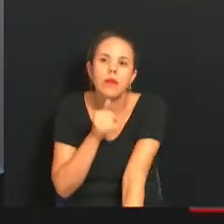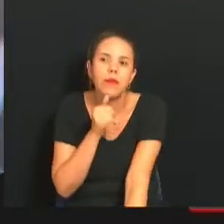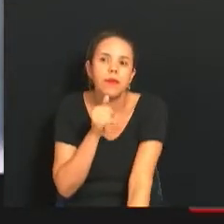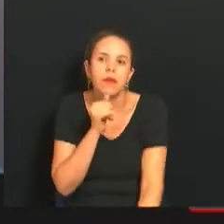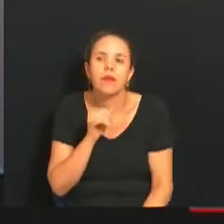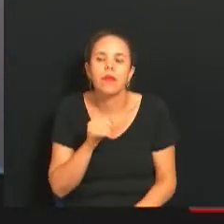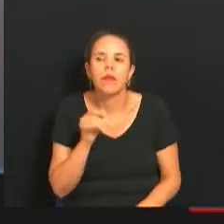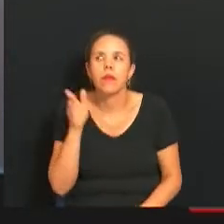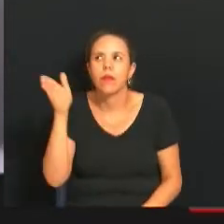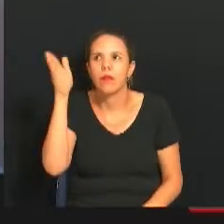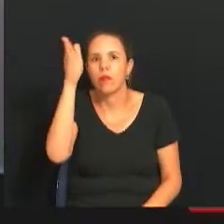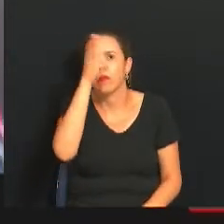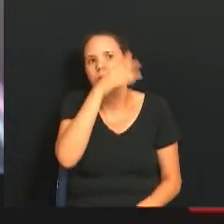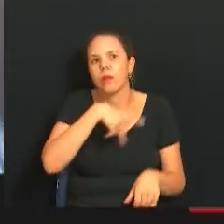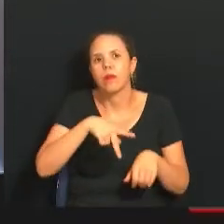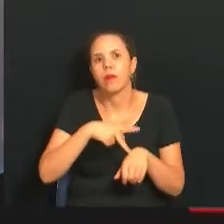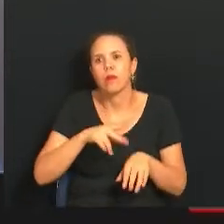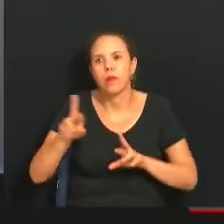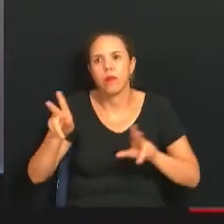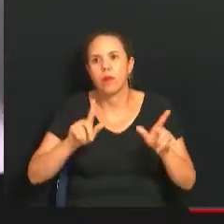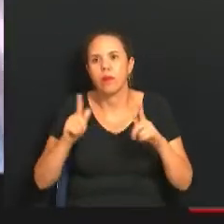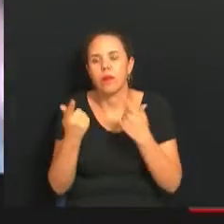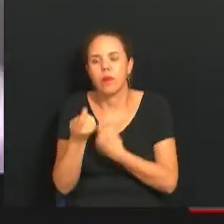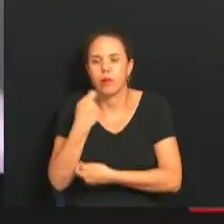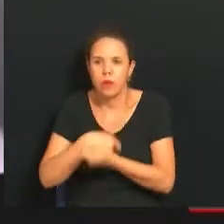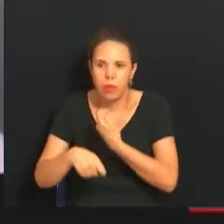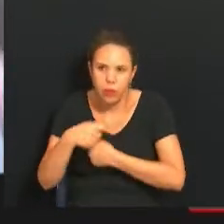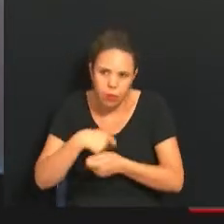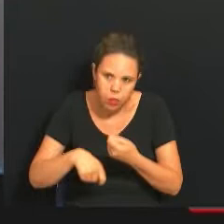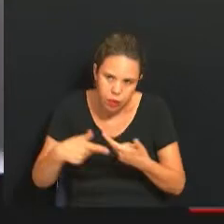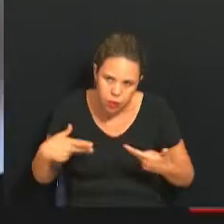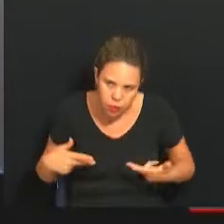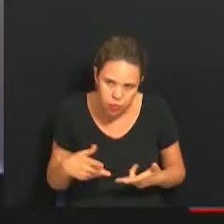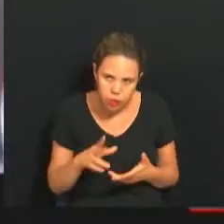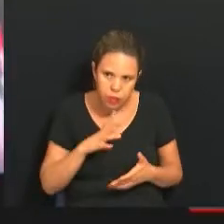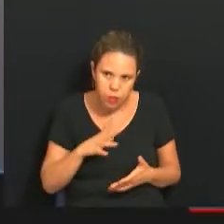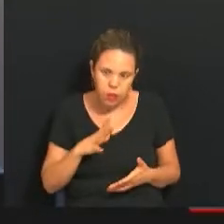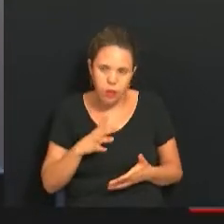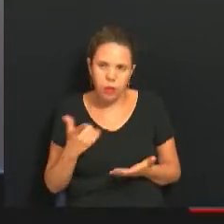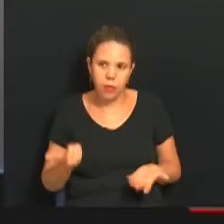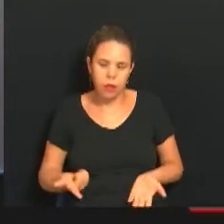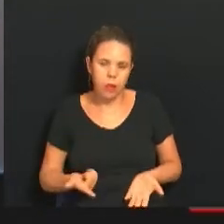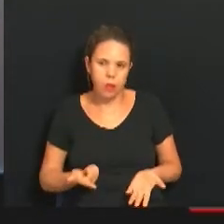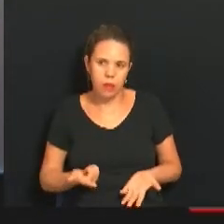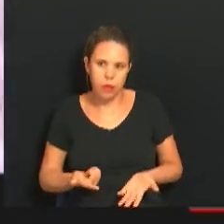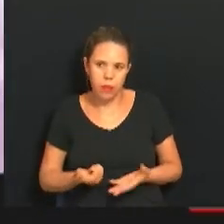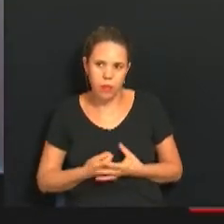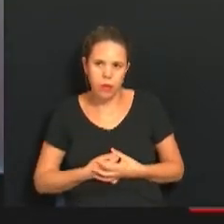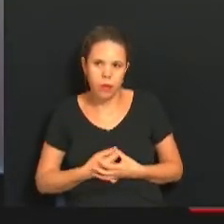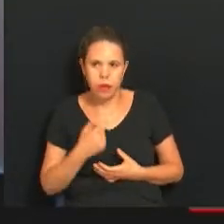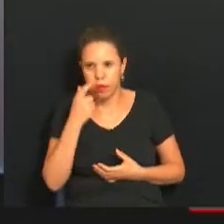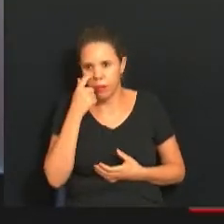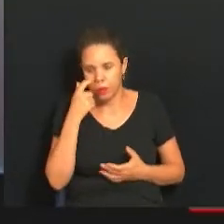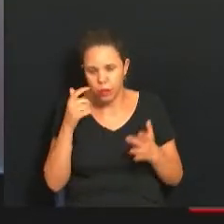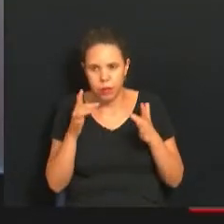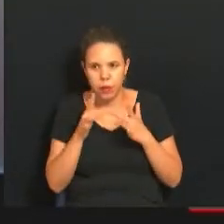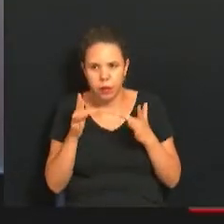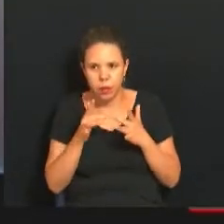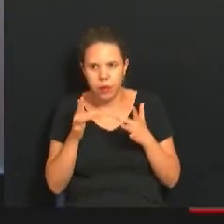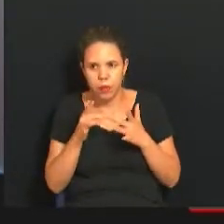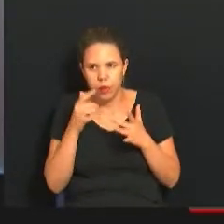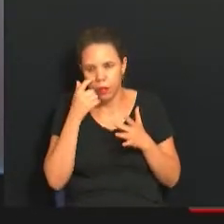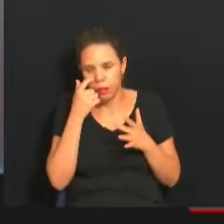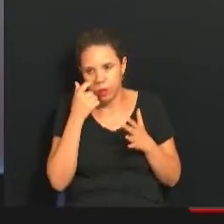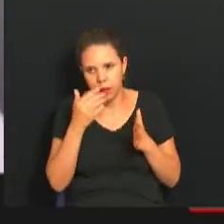tem todo um espaço geoeconômico, ou seja, todos esses países acabam, de uma forma ou de outra, se conectando nessa esfera